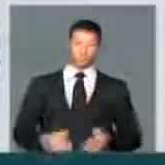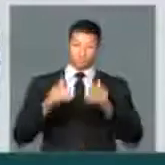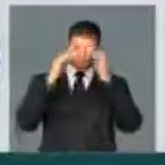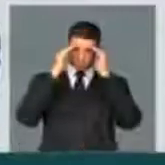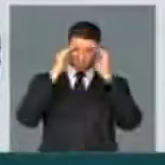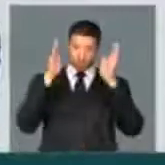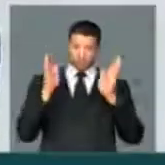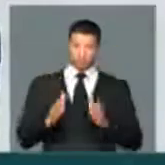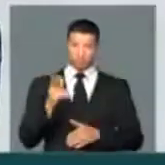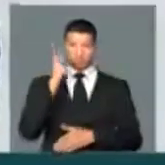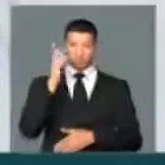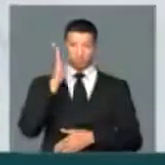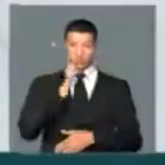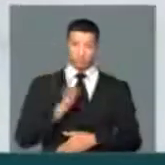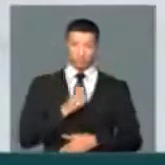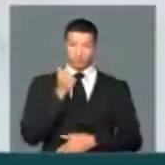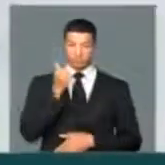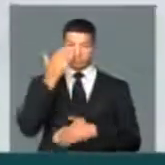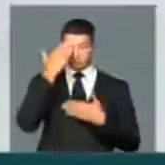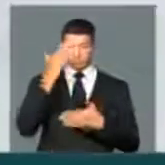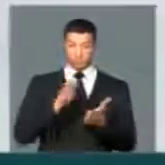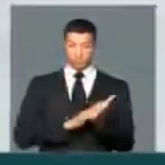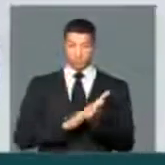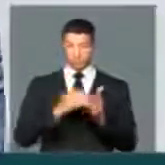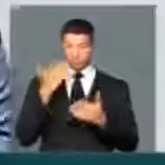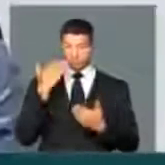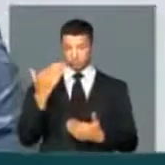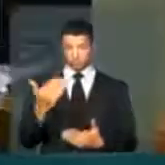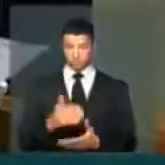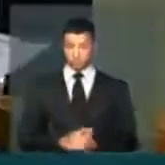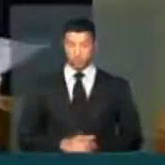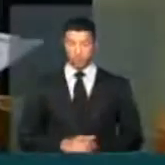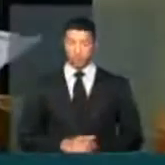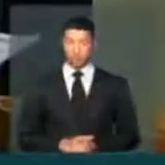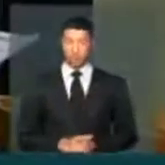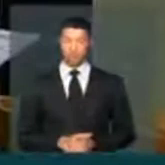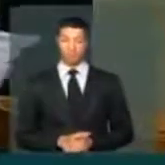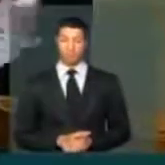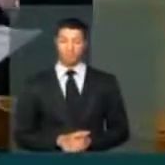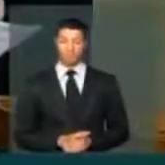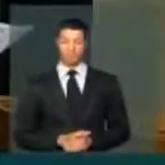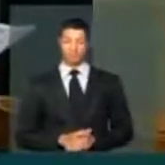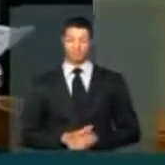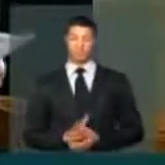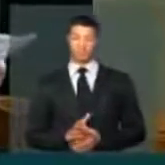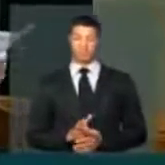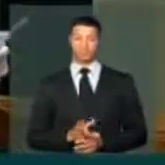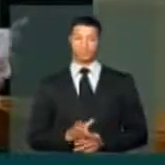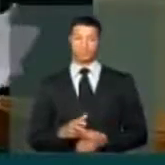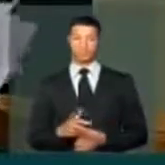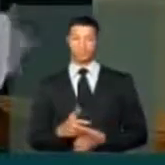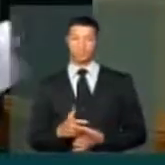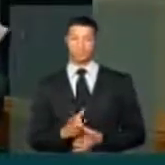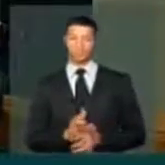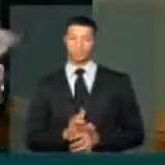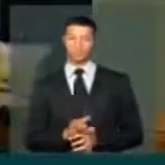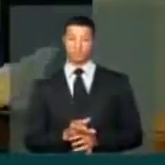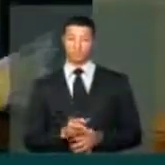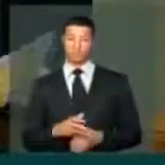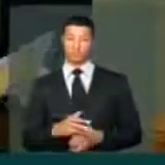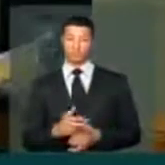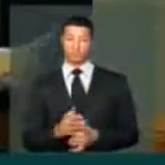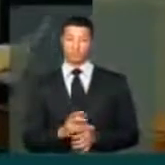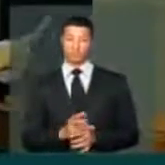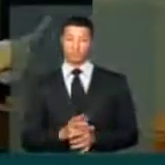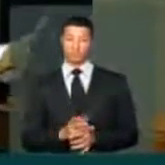corretas e justas por um Brasil melhor. Parabéns e muito obrigado pela parte. Obrigado, deputado Felipe. Continuando, eu quero me recorrer aqui a uma